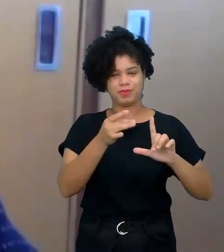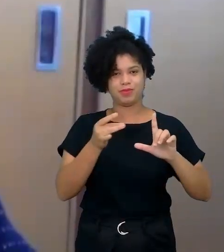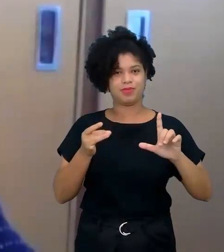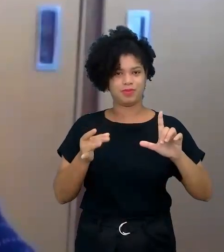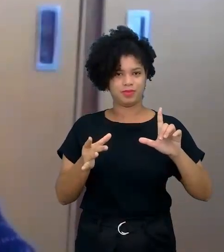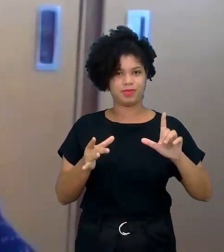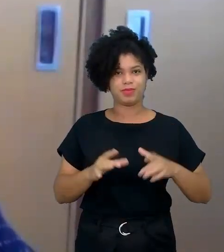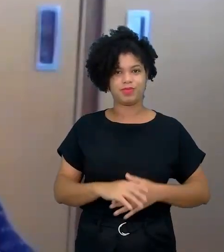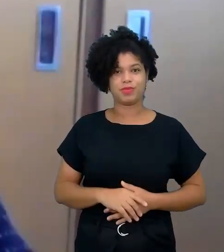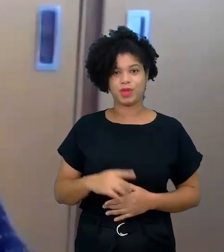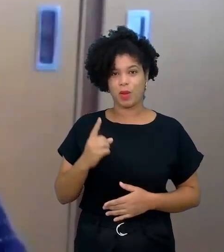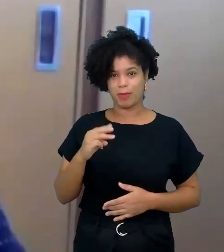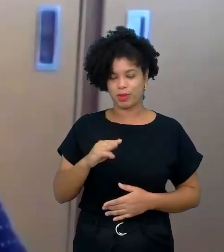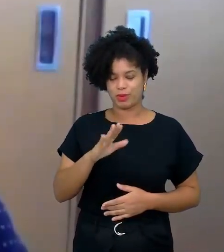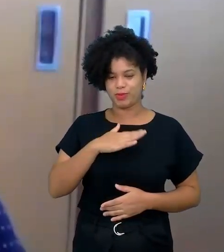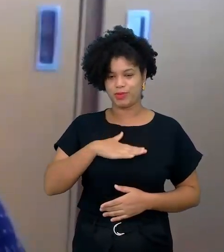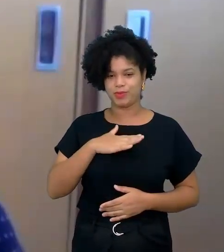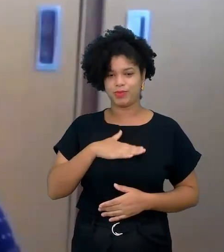Só um minuto.